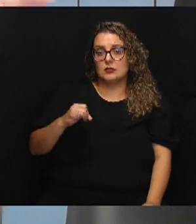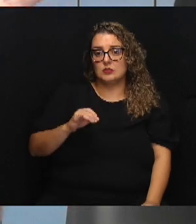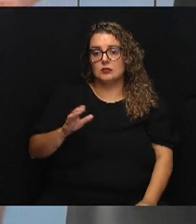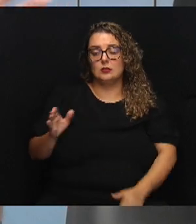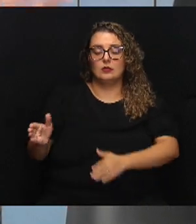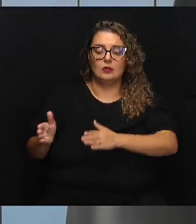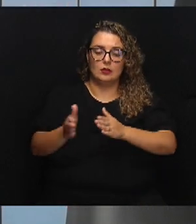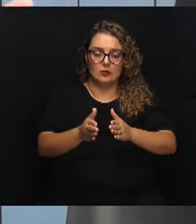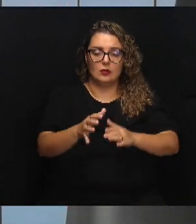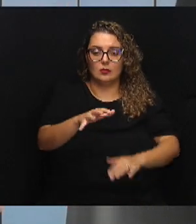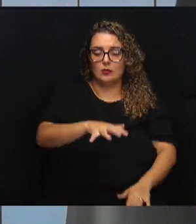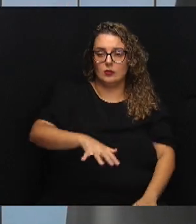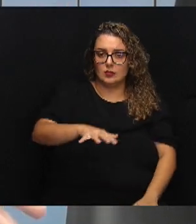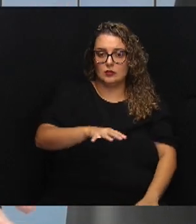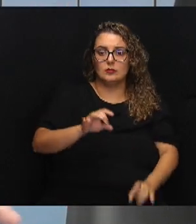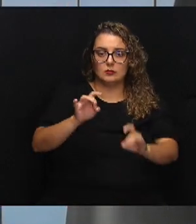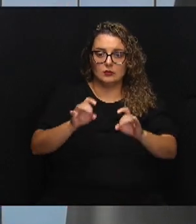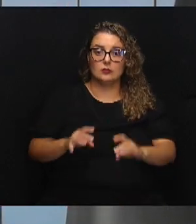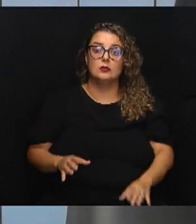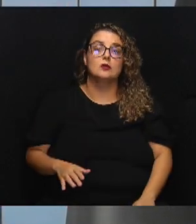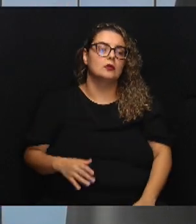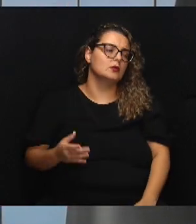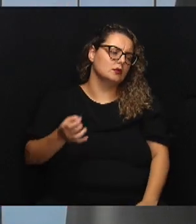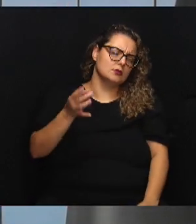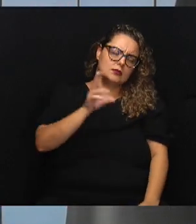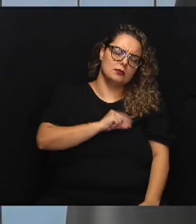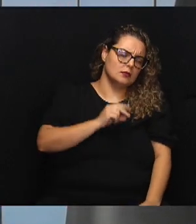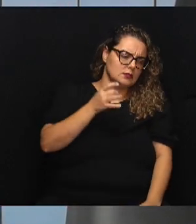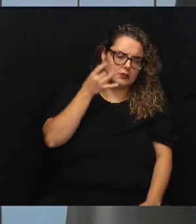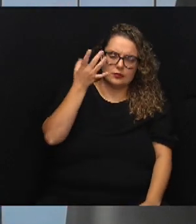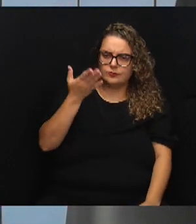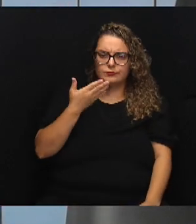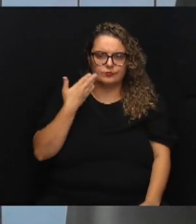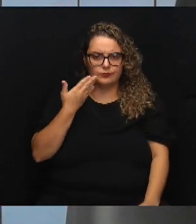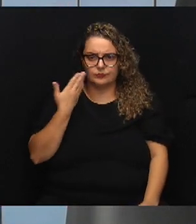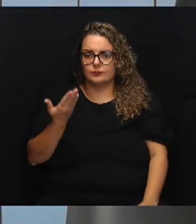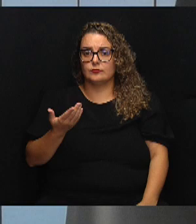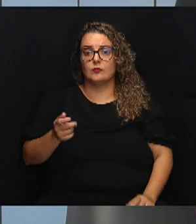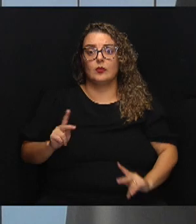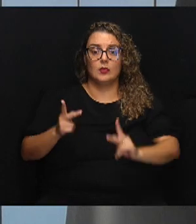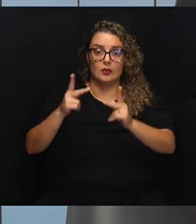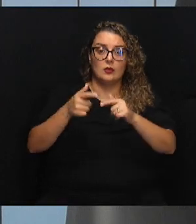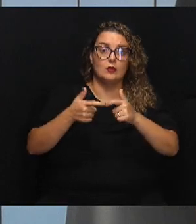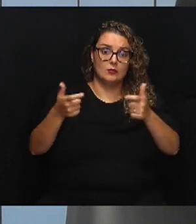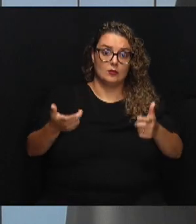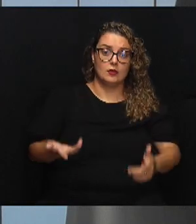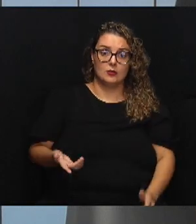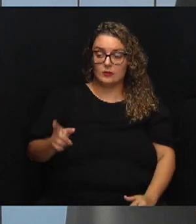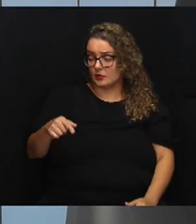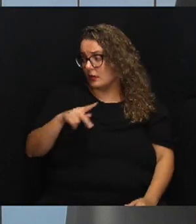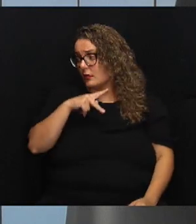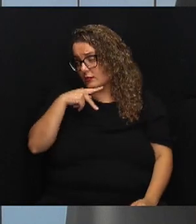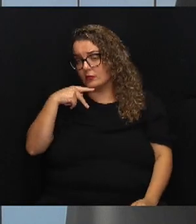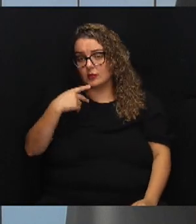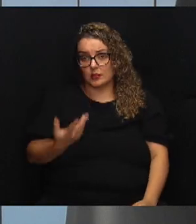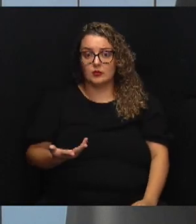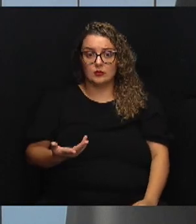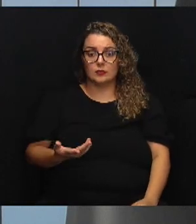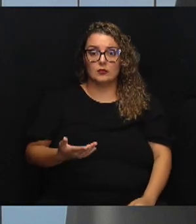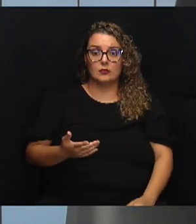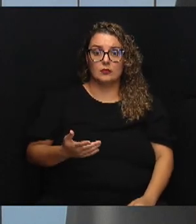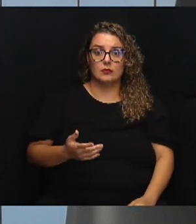se tiver um setor só para isso, vai ajudar muito, né? Tá. Isso aí é uma coisa uma conquista que, né, Permínio, a gente vai ficar